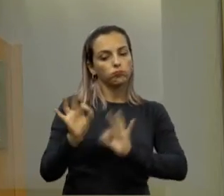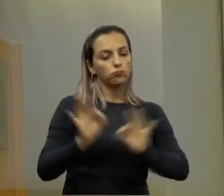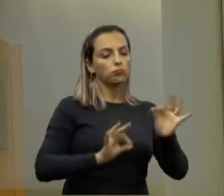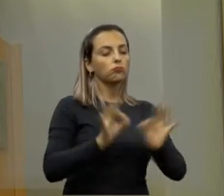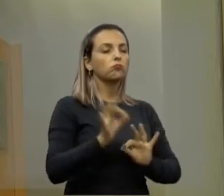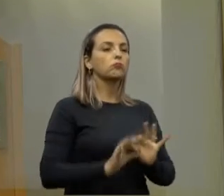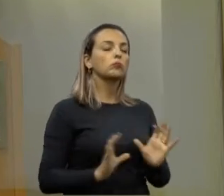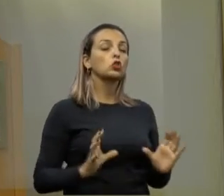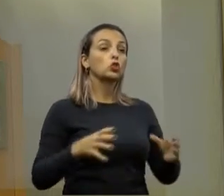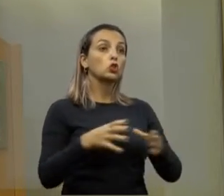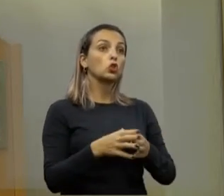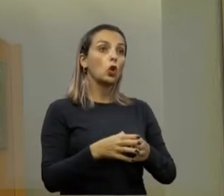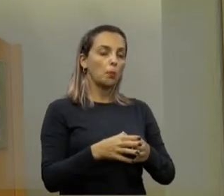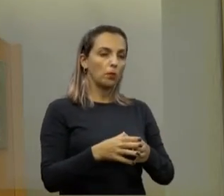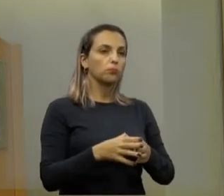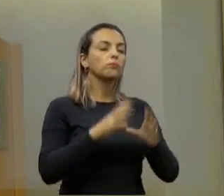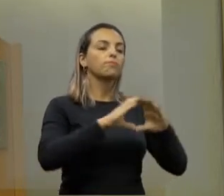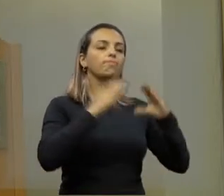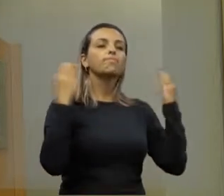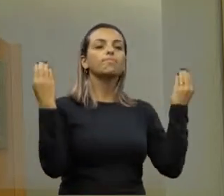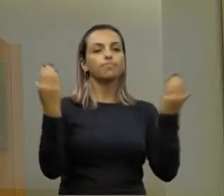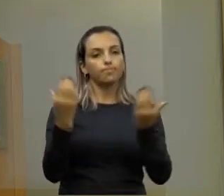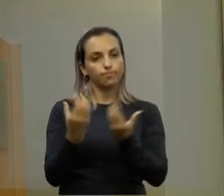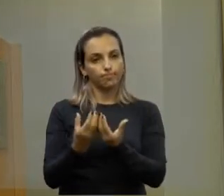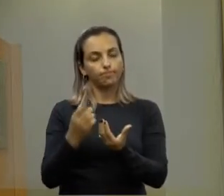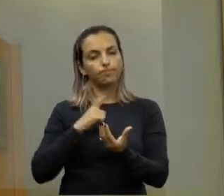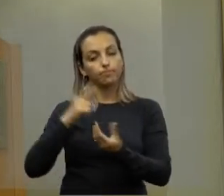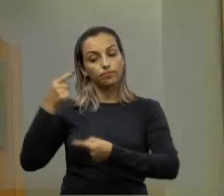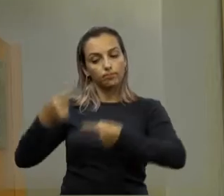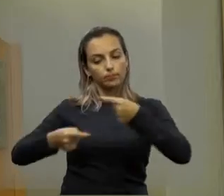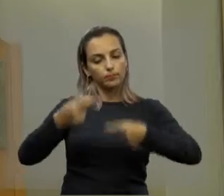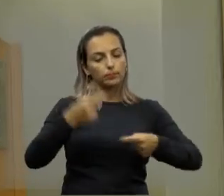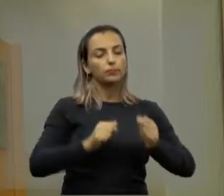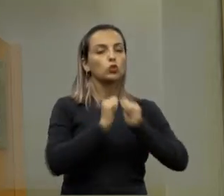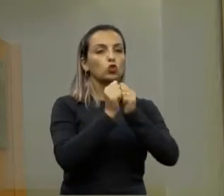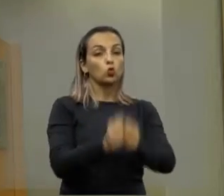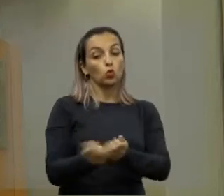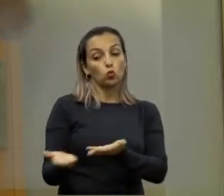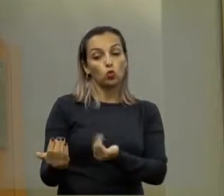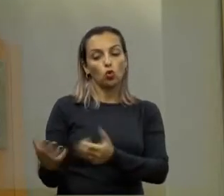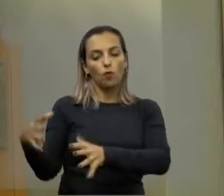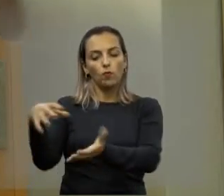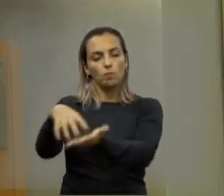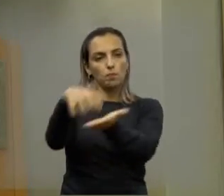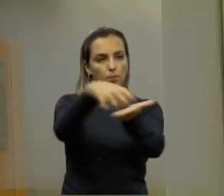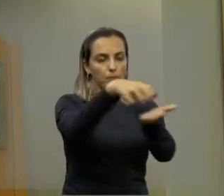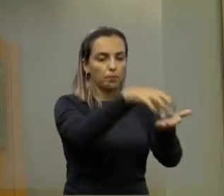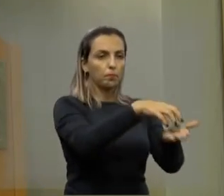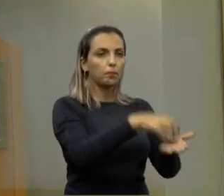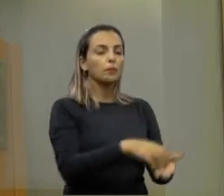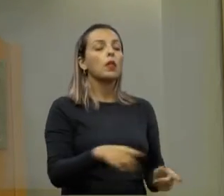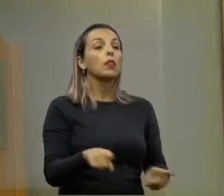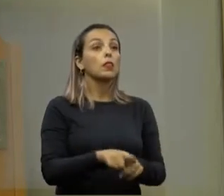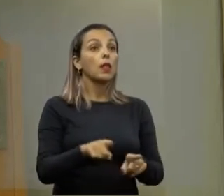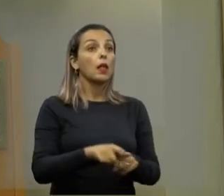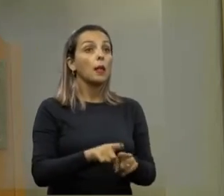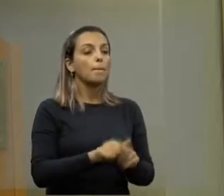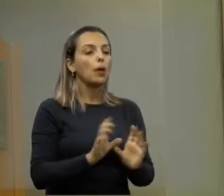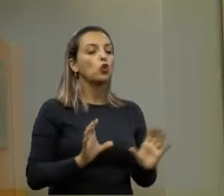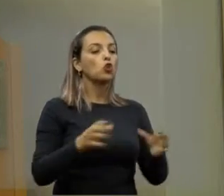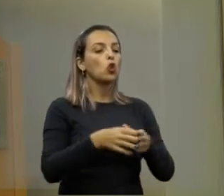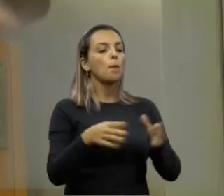com essas pré-conferências e com a sua conferência feito debate com a juventude nos territórios feito debate com a juventude